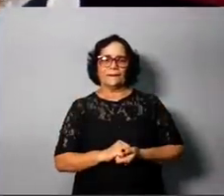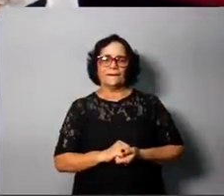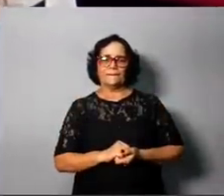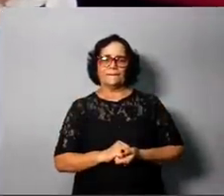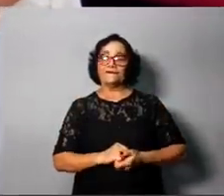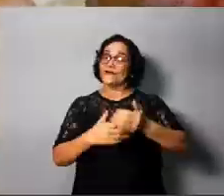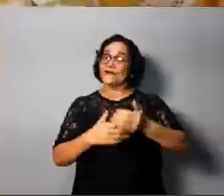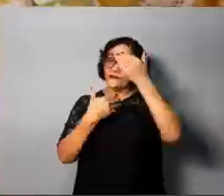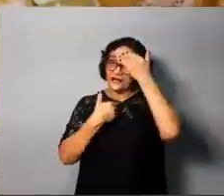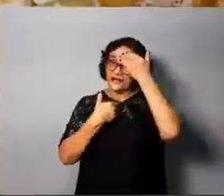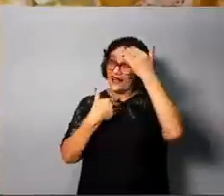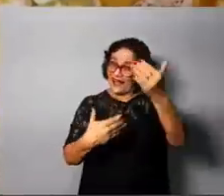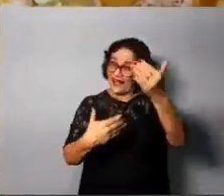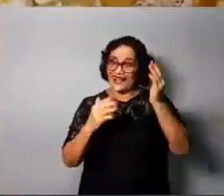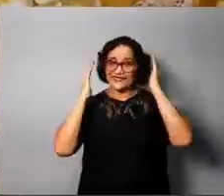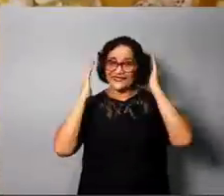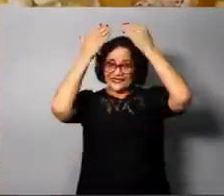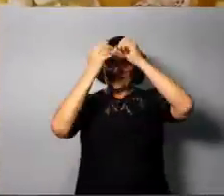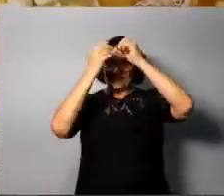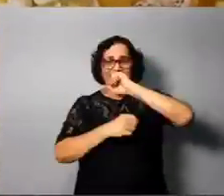Obrigado, Don Alberto.